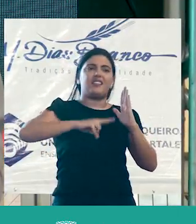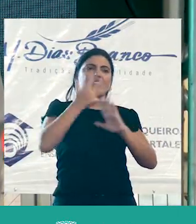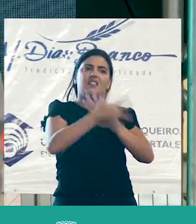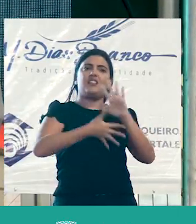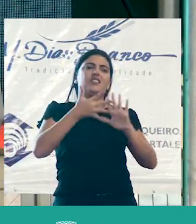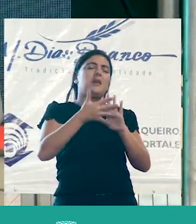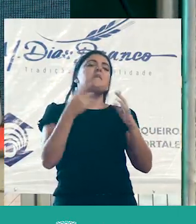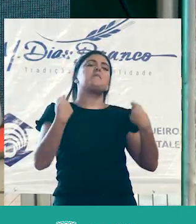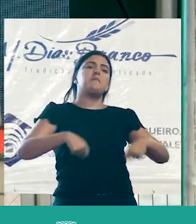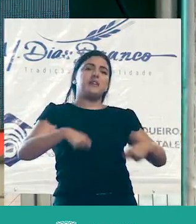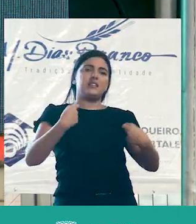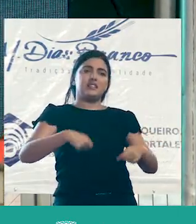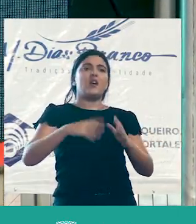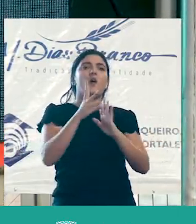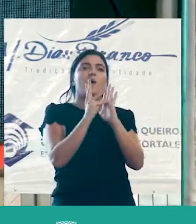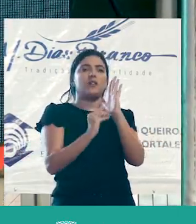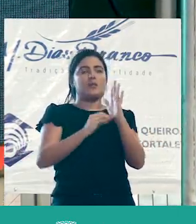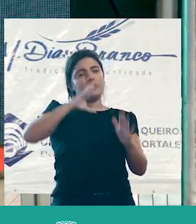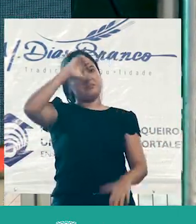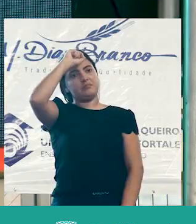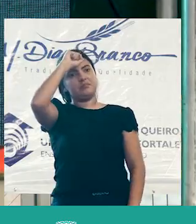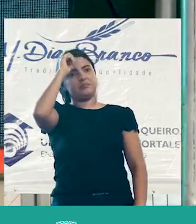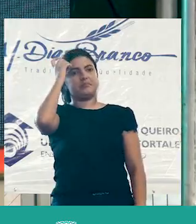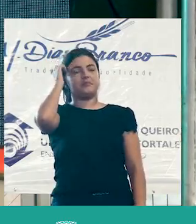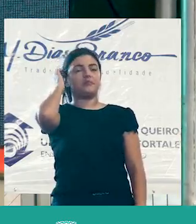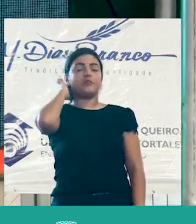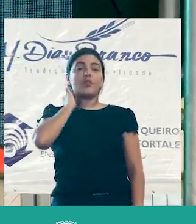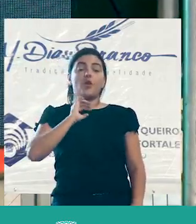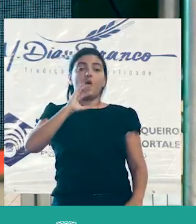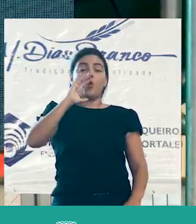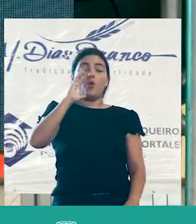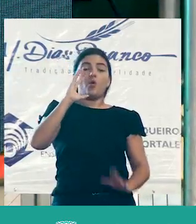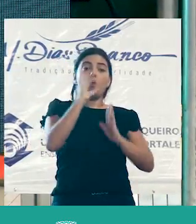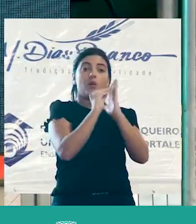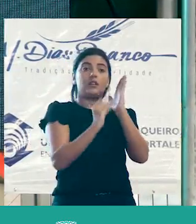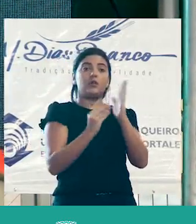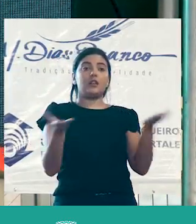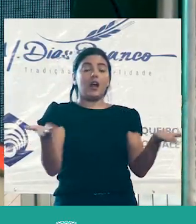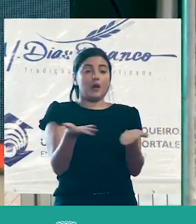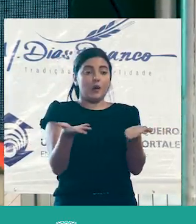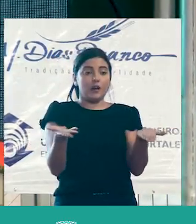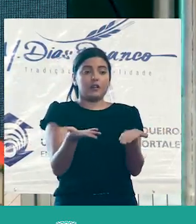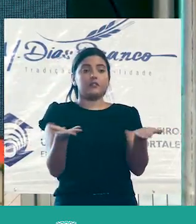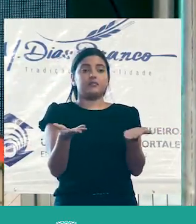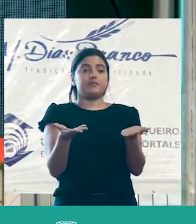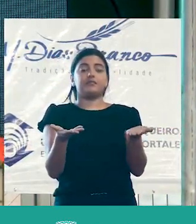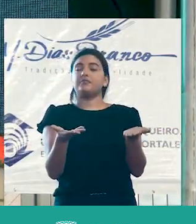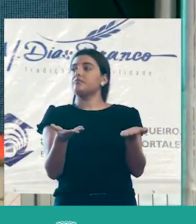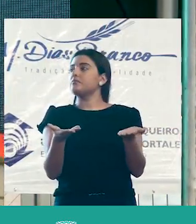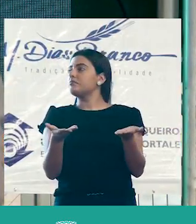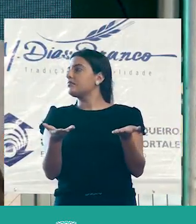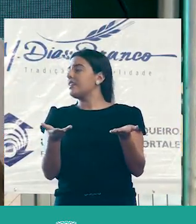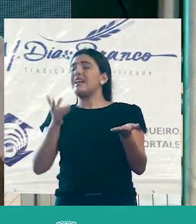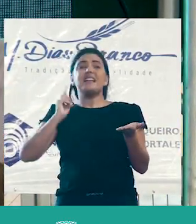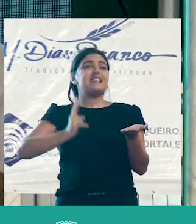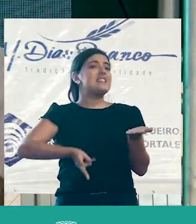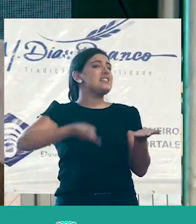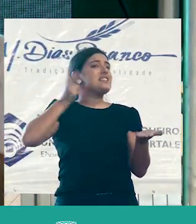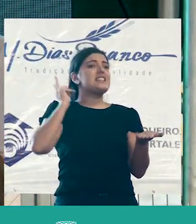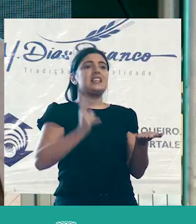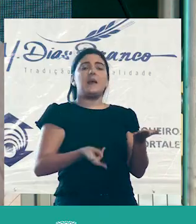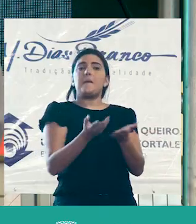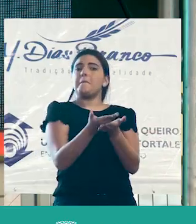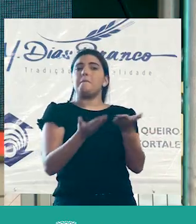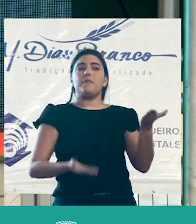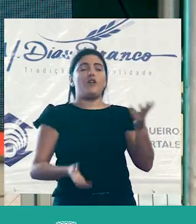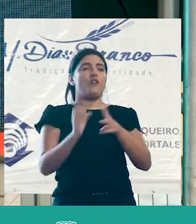vezes, tem que ter um pouquinho de conteúdo. E o conteúdo que eu estou trazendo para vocês hoje, é aquele conteúdo que nunca deixa de cair, sempre está